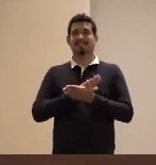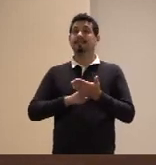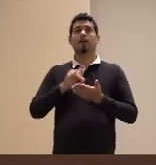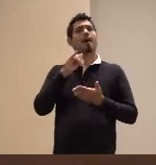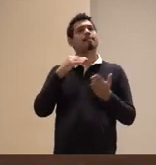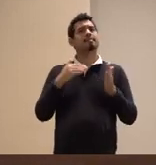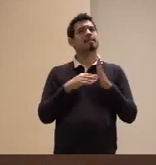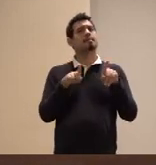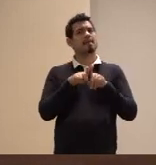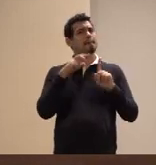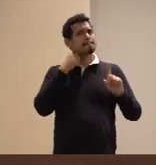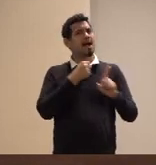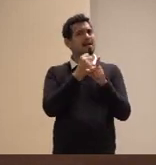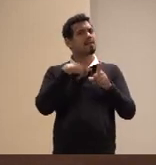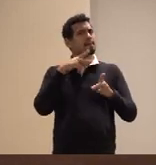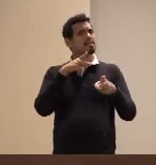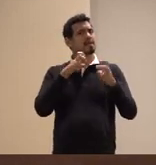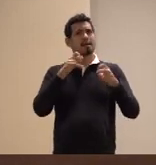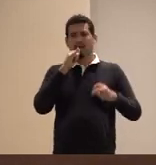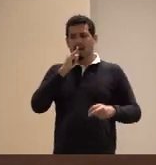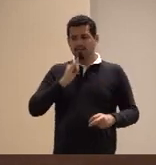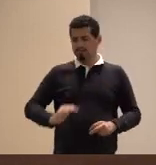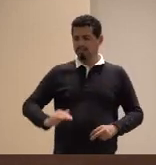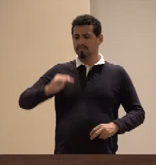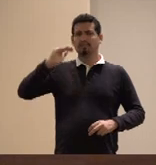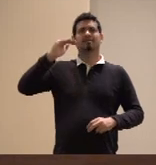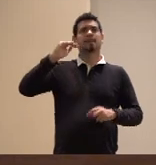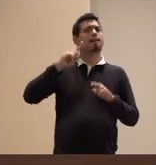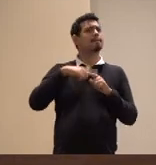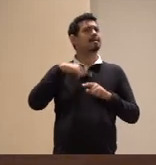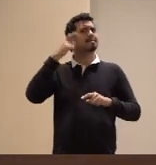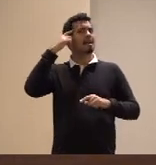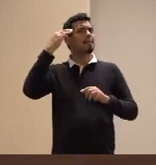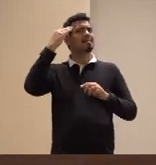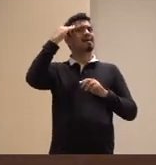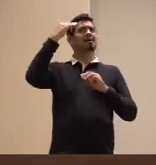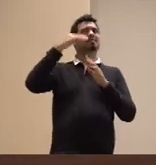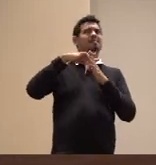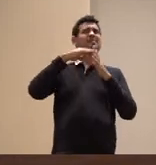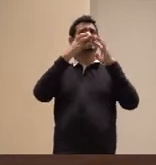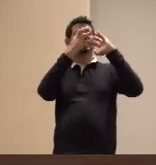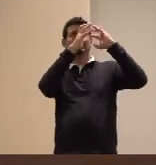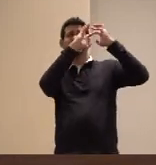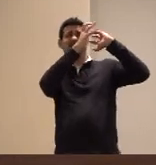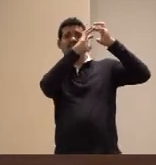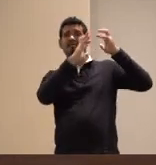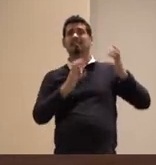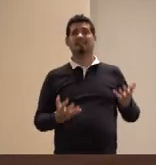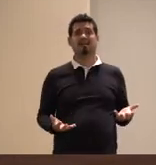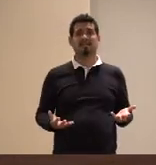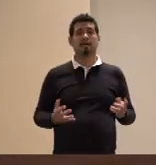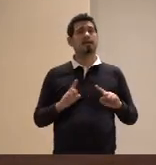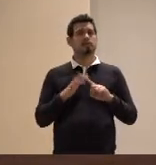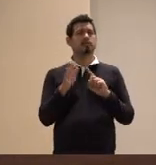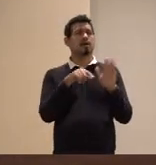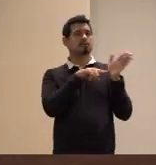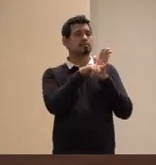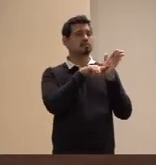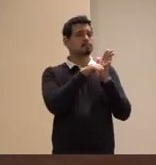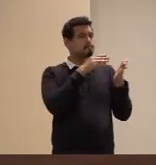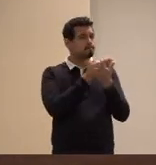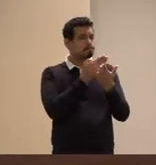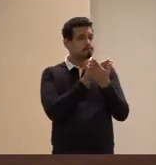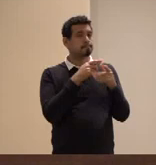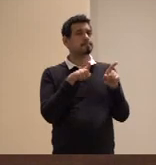físico aqui, e vocês imaginem o mental e o psicológico. Amparados em pesquisas, em